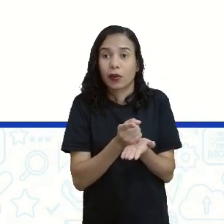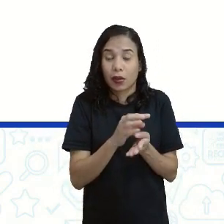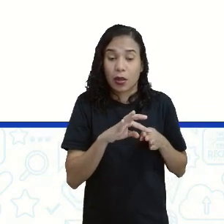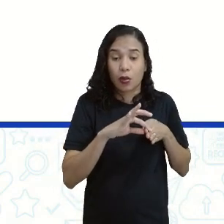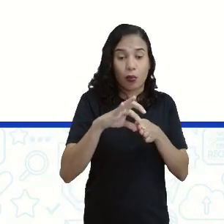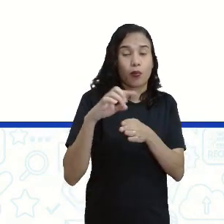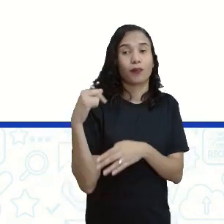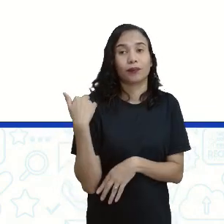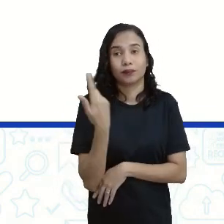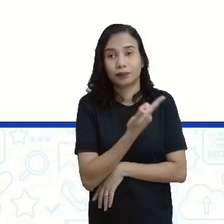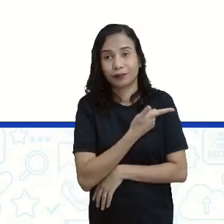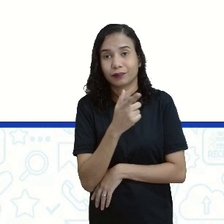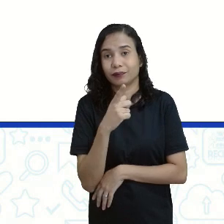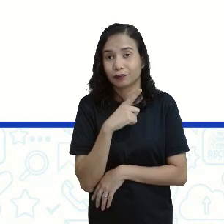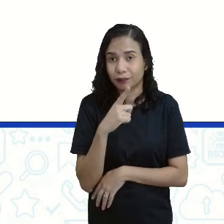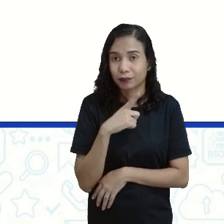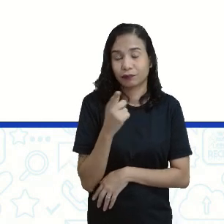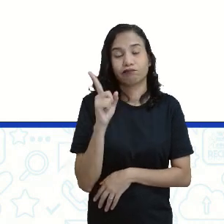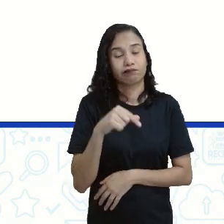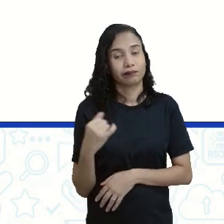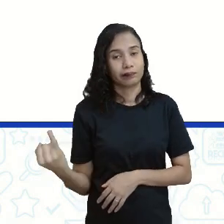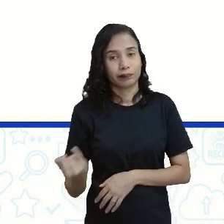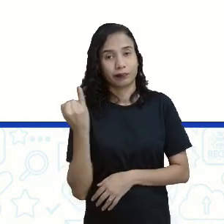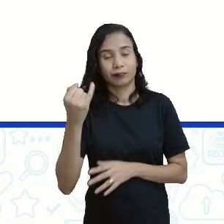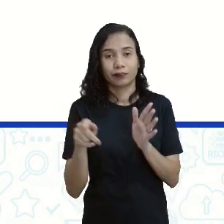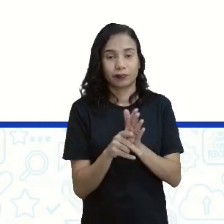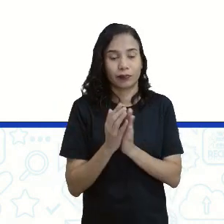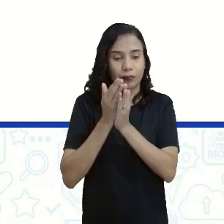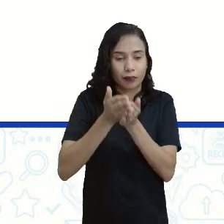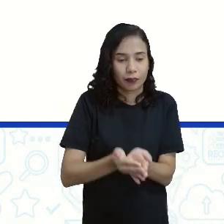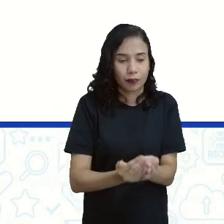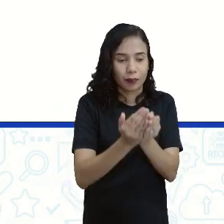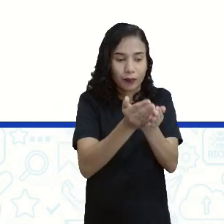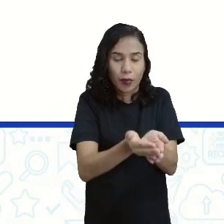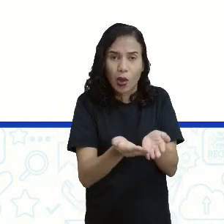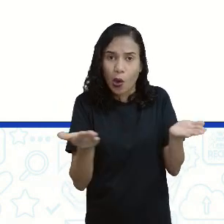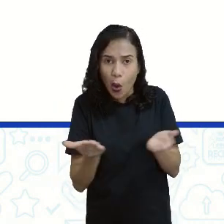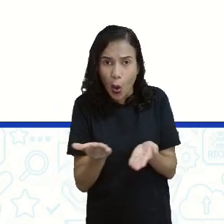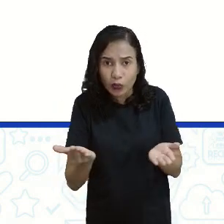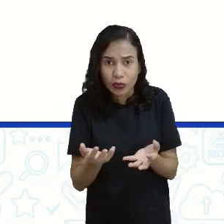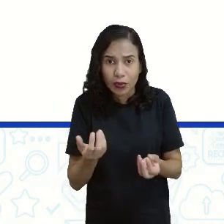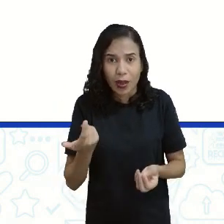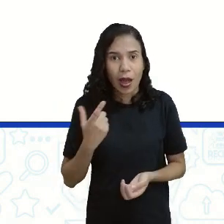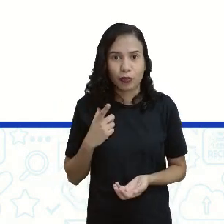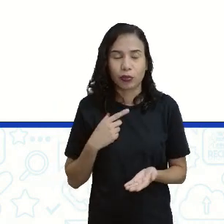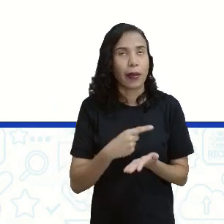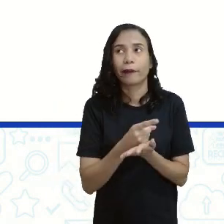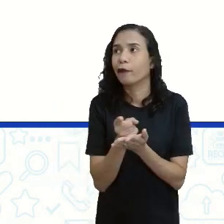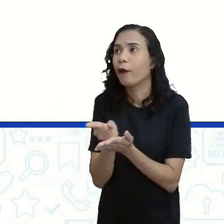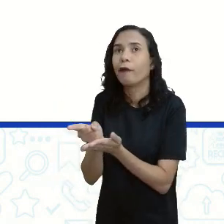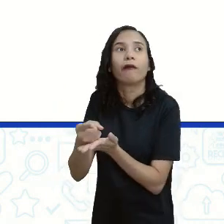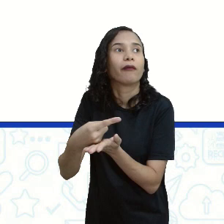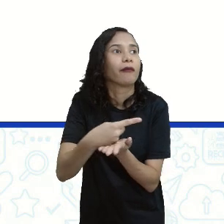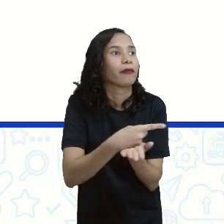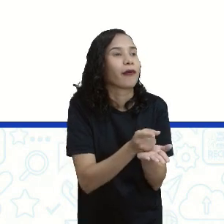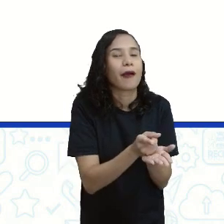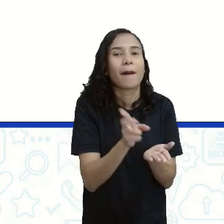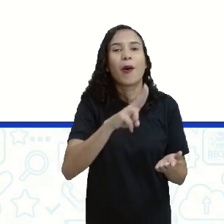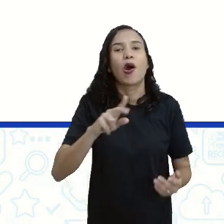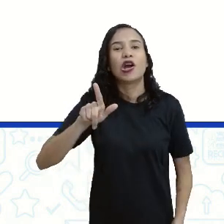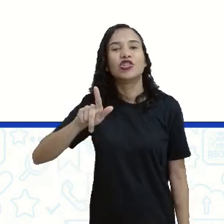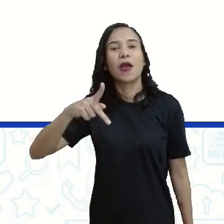orienta a gente, né? Então, é fundamental para a navegação. A gente hoje não pega uma bússola na mão e sai andando, mas a gente tem o GPS